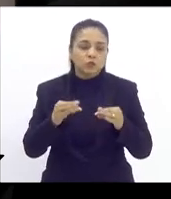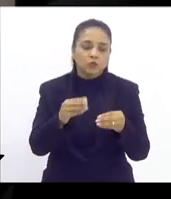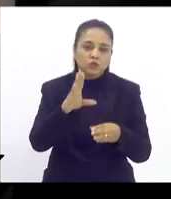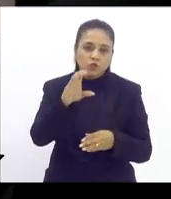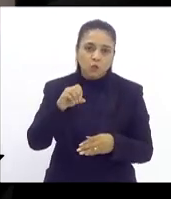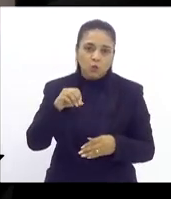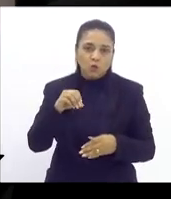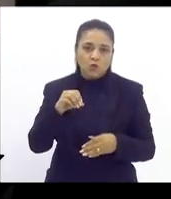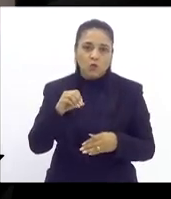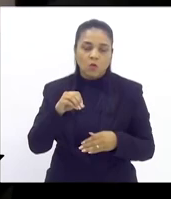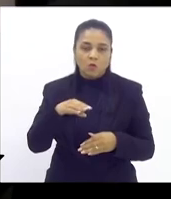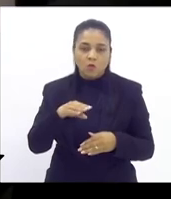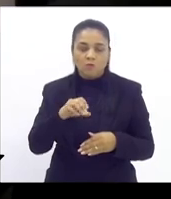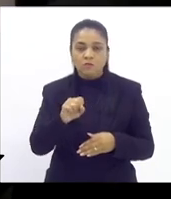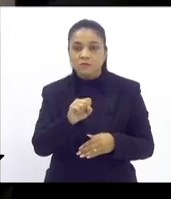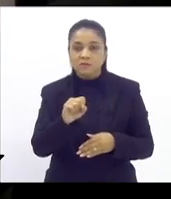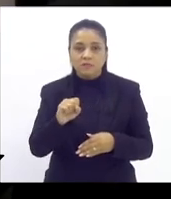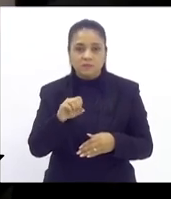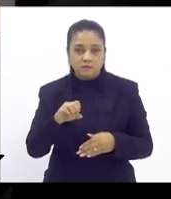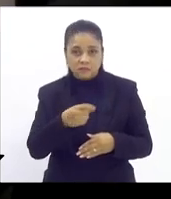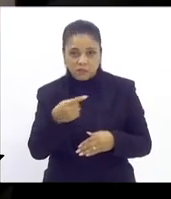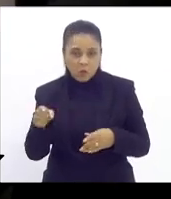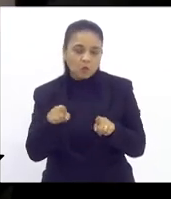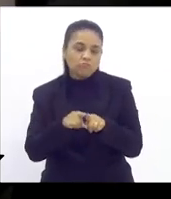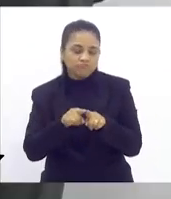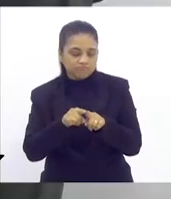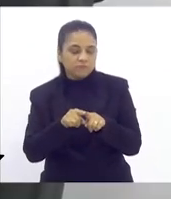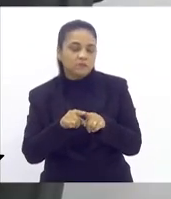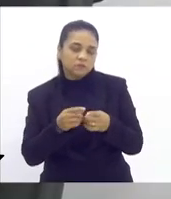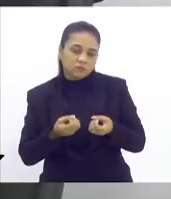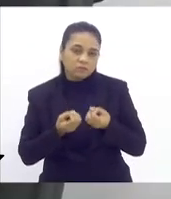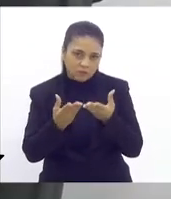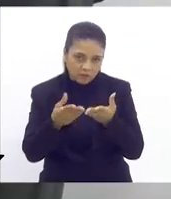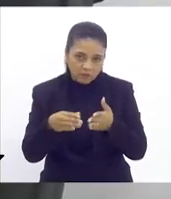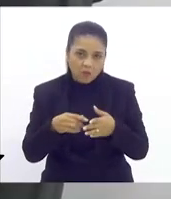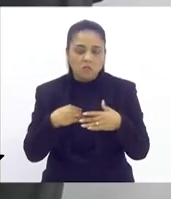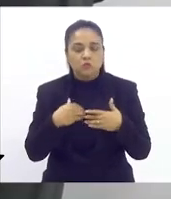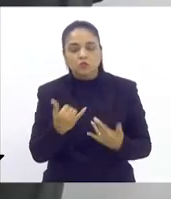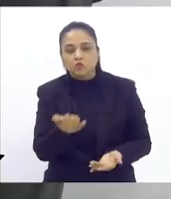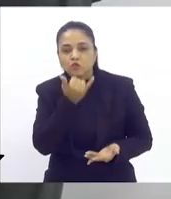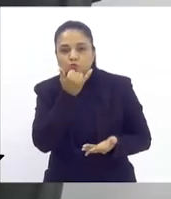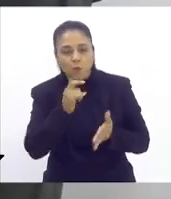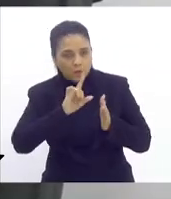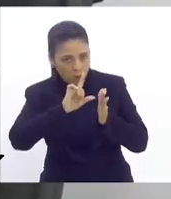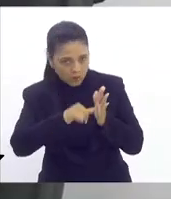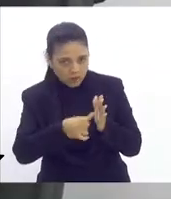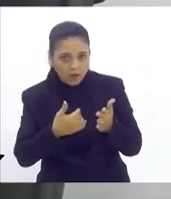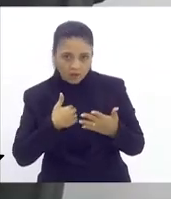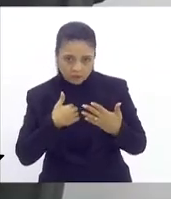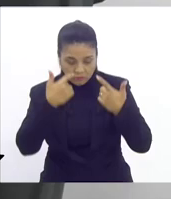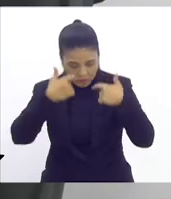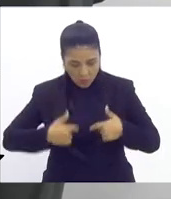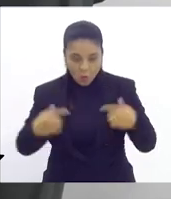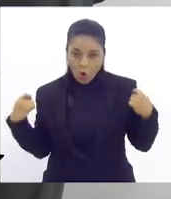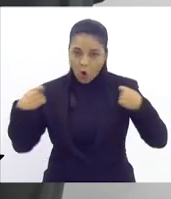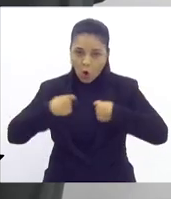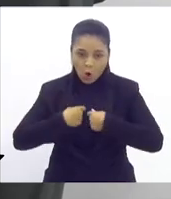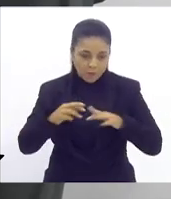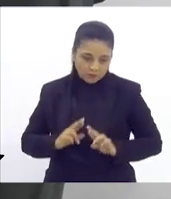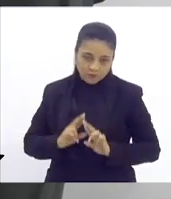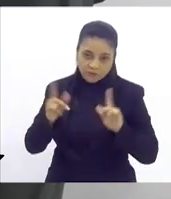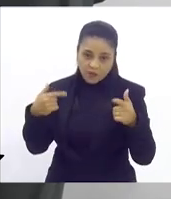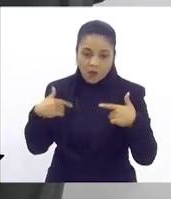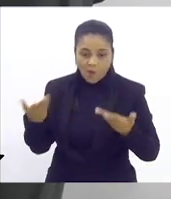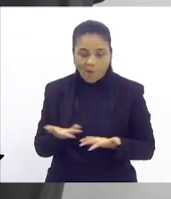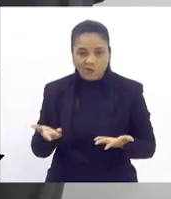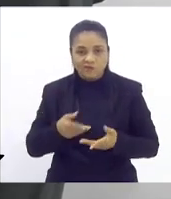e permissões que estão colocadas Então deixa o meu voto peço desculpas pelo atraso peço desculpas inclusive vão gostar trajado devidamente mas hoje é um